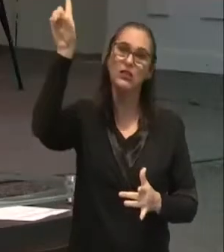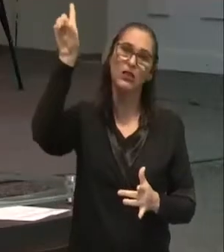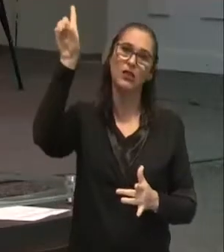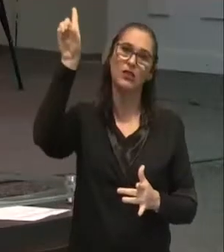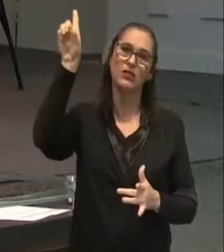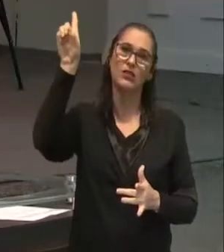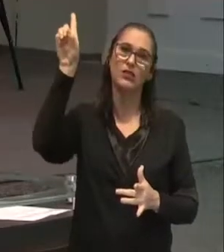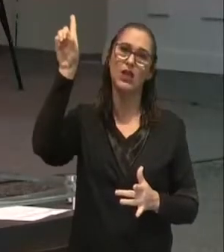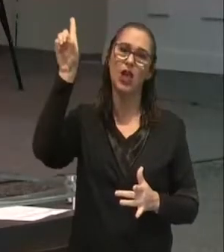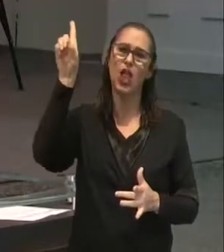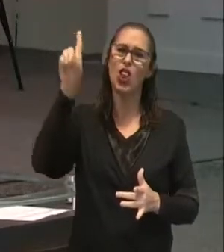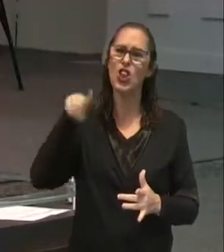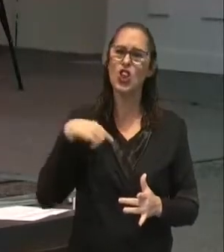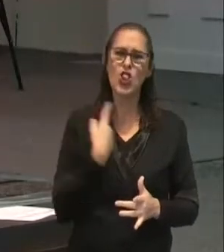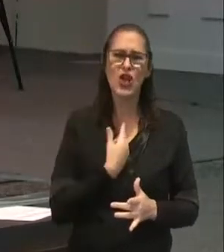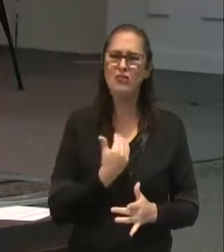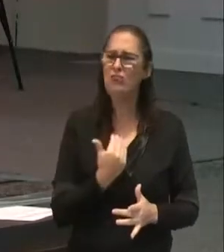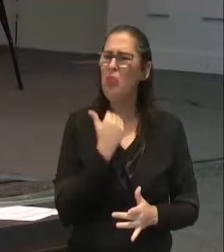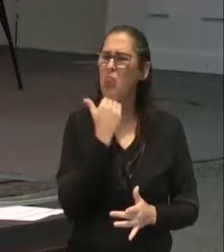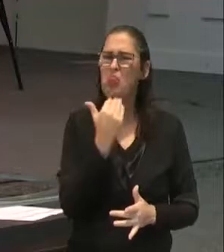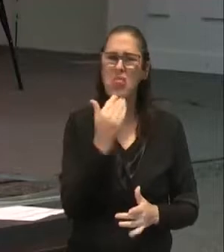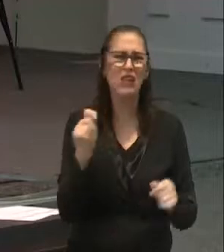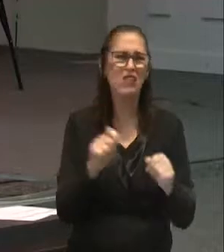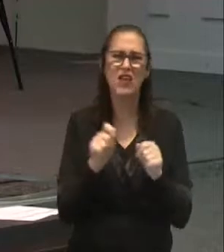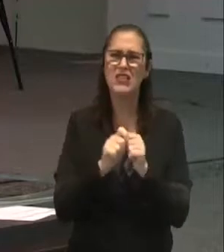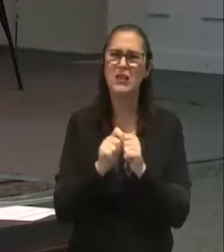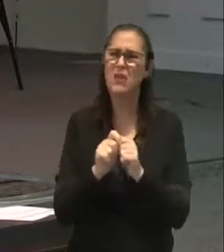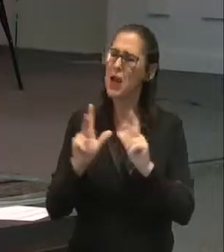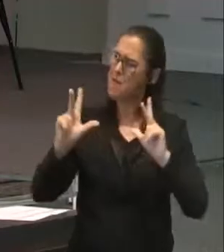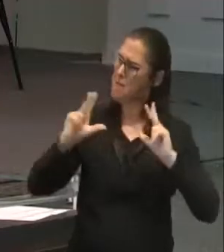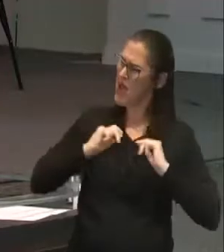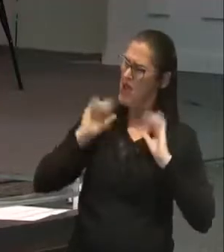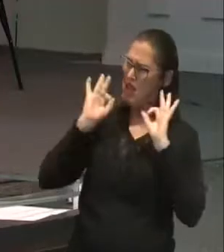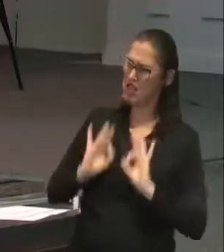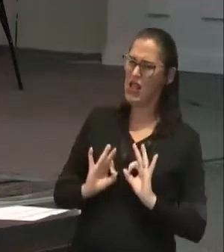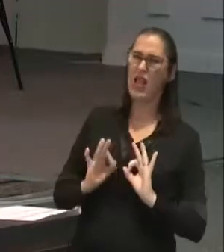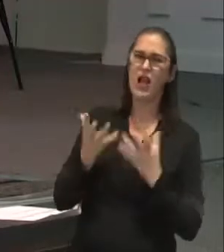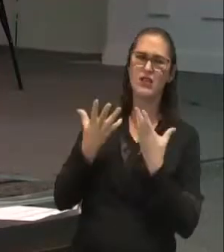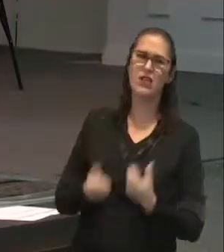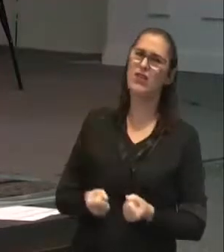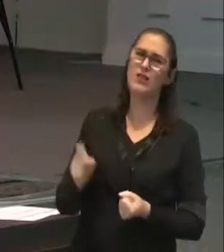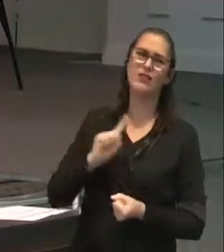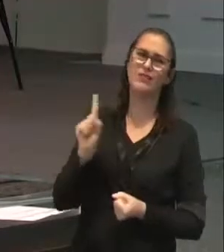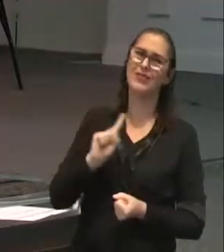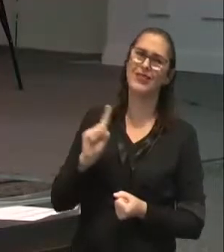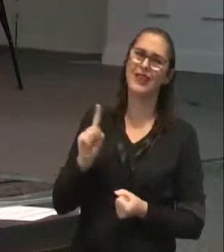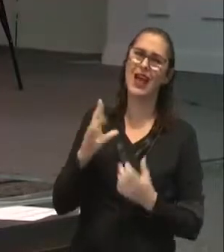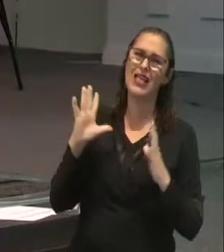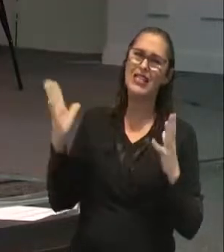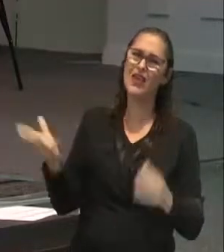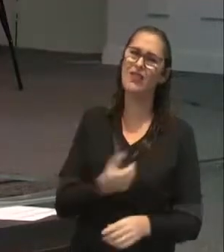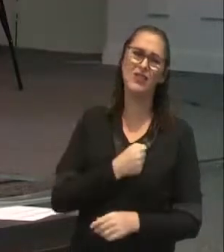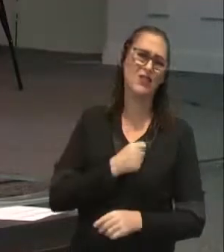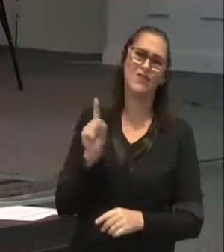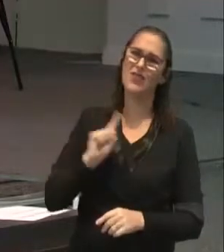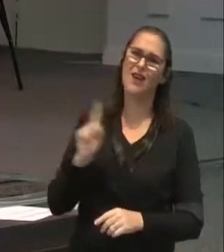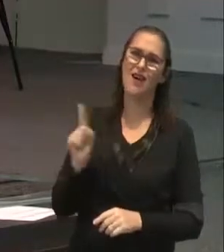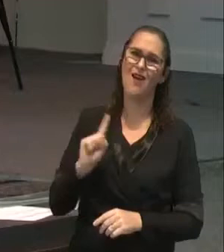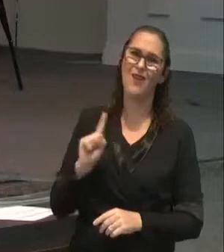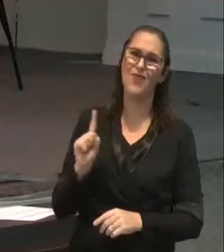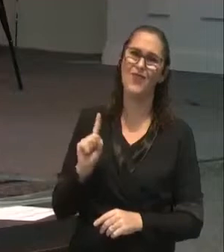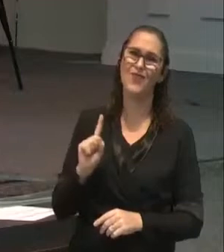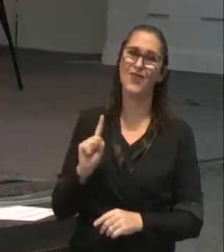para merecê-la, tão somente devemos crer. Essa é a base, essa é a nossa parte, essa é a